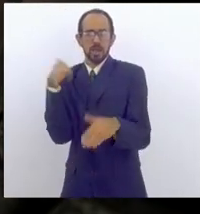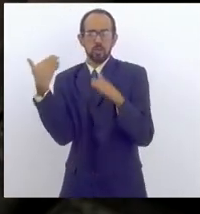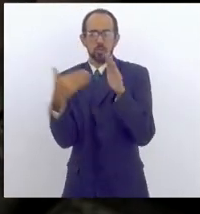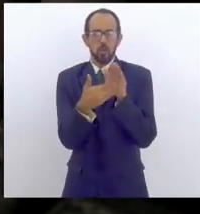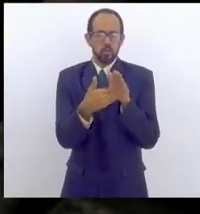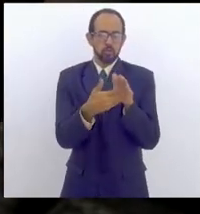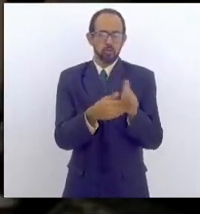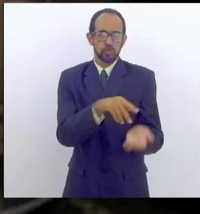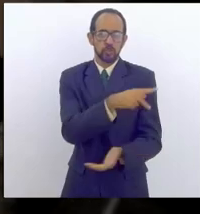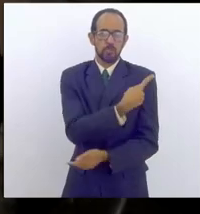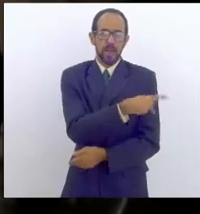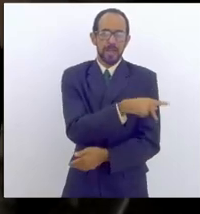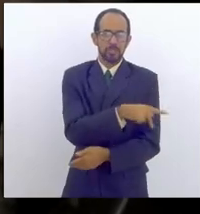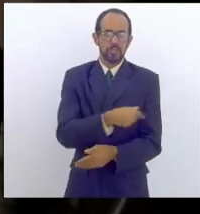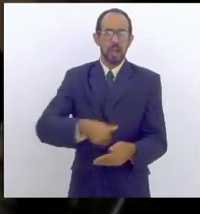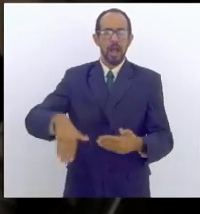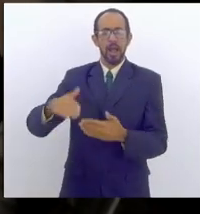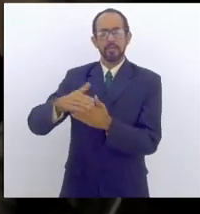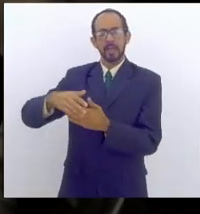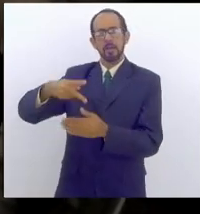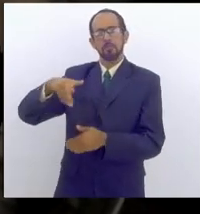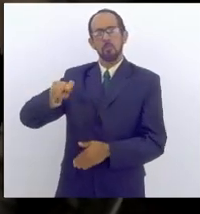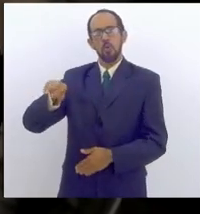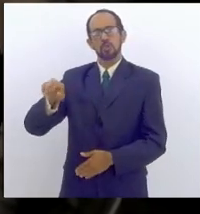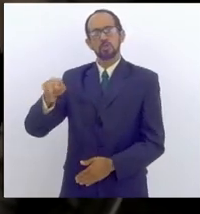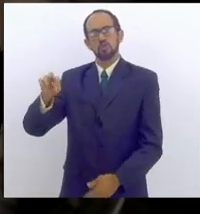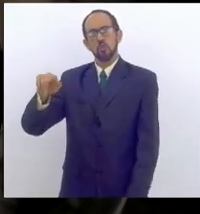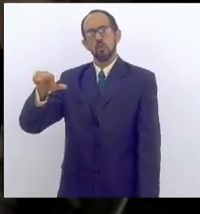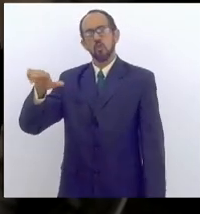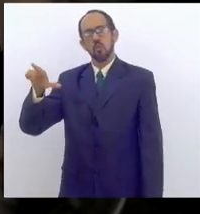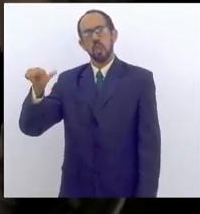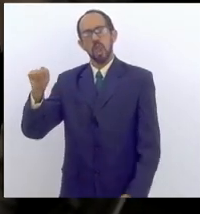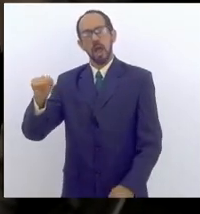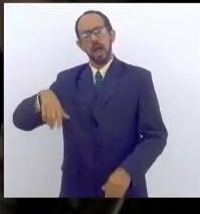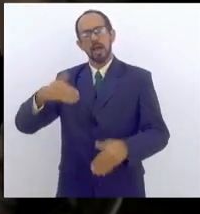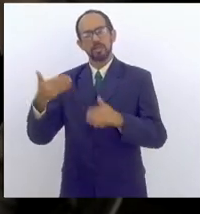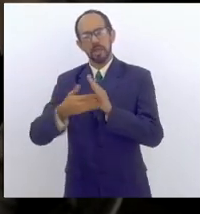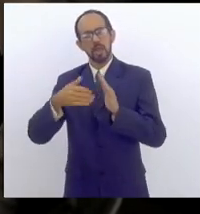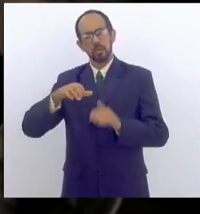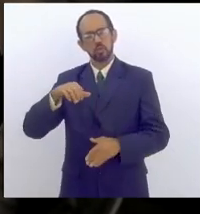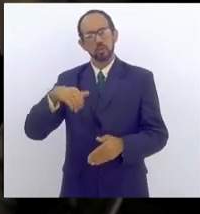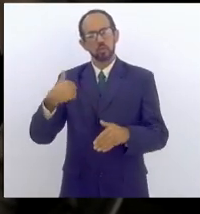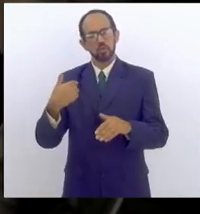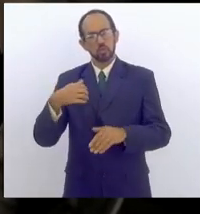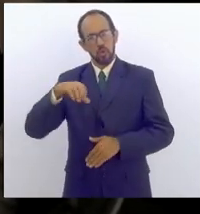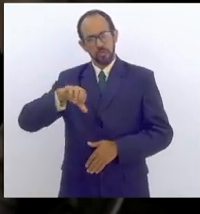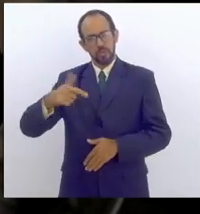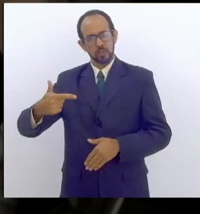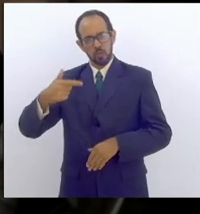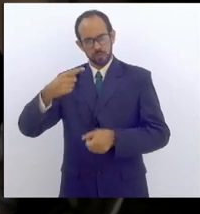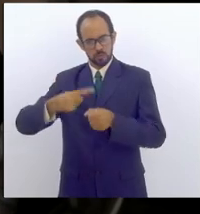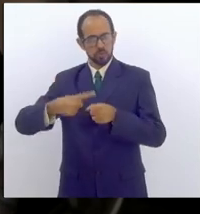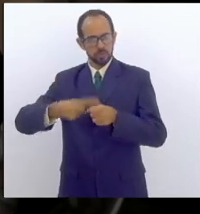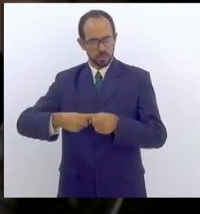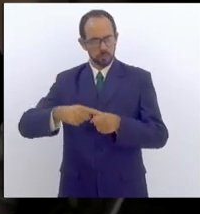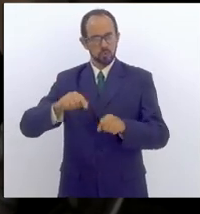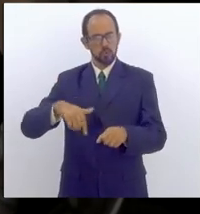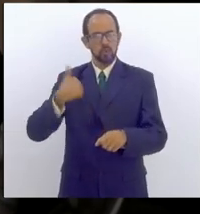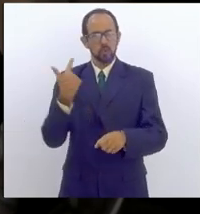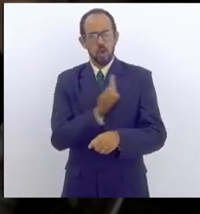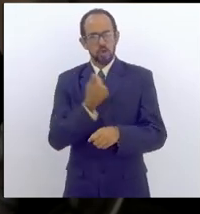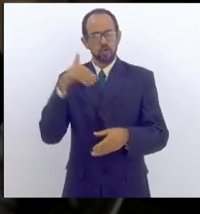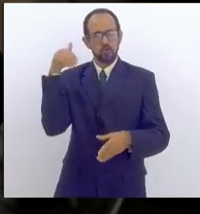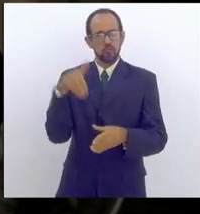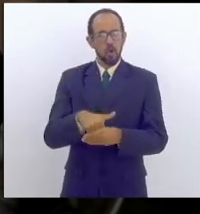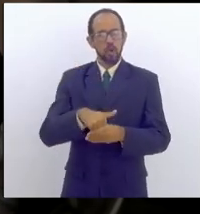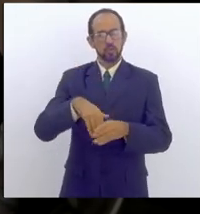Porciúncula, passando por São Gonçalo, por Itaboraí, por Niterói, por todos os espaços. Por isso, o nosso voto é um voto de abstenção na busca para a